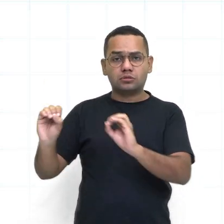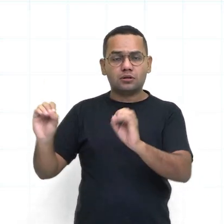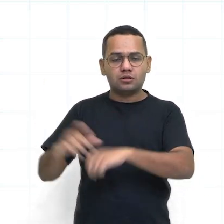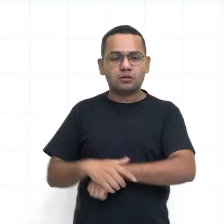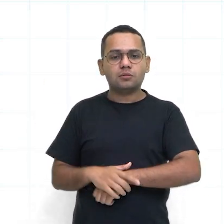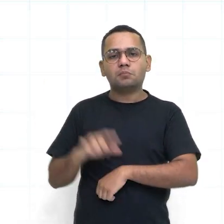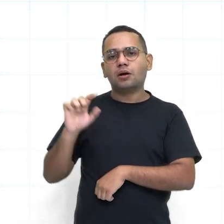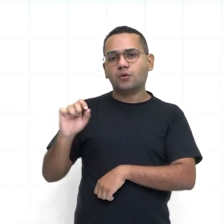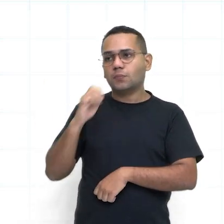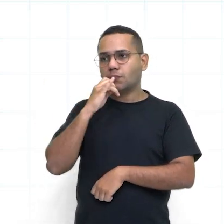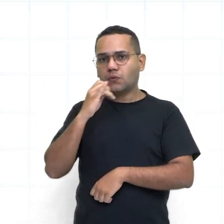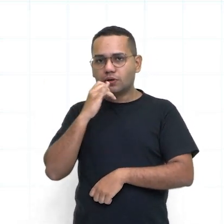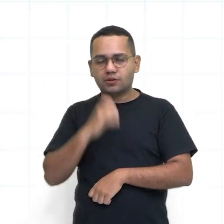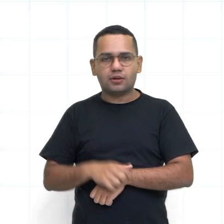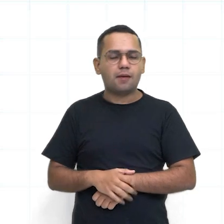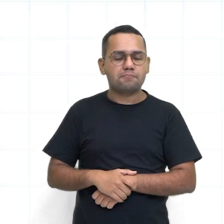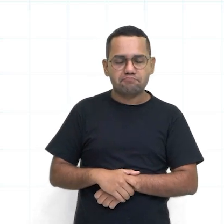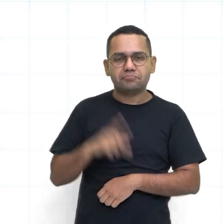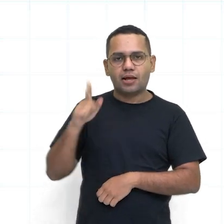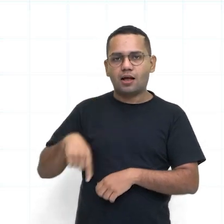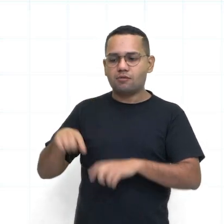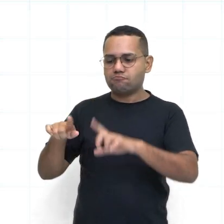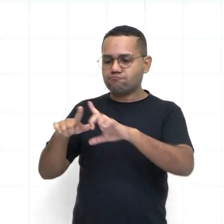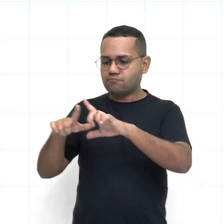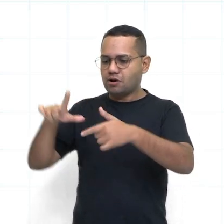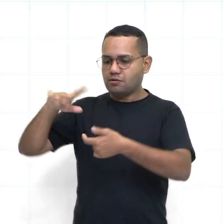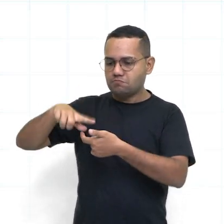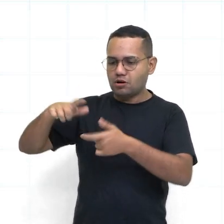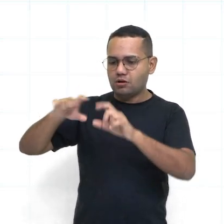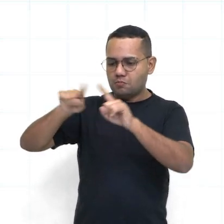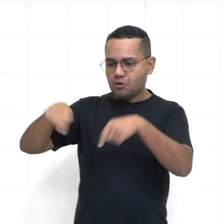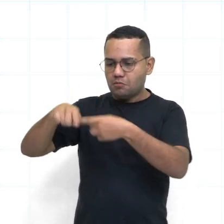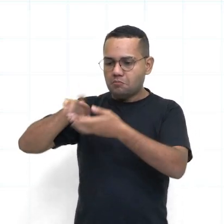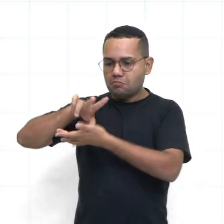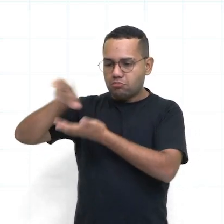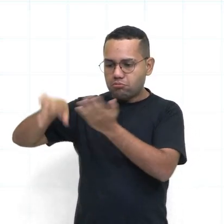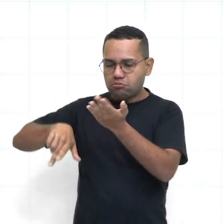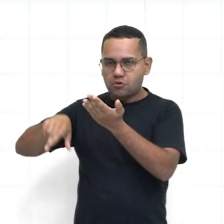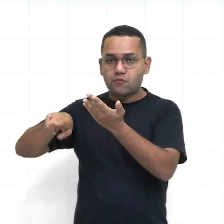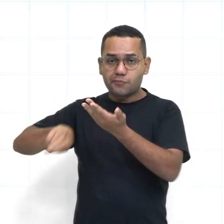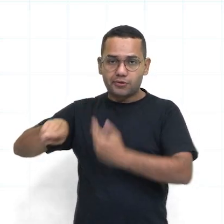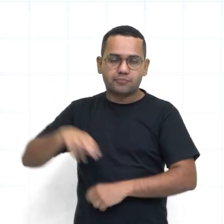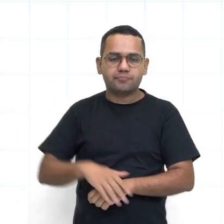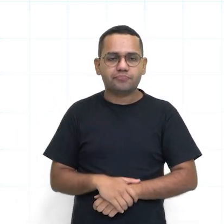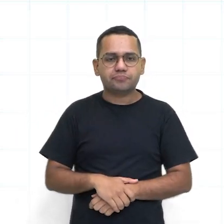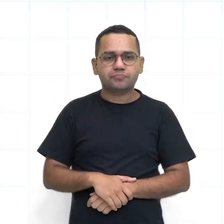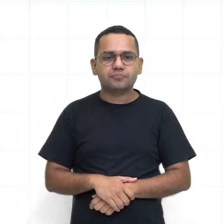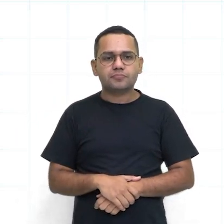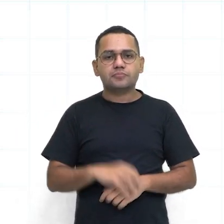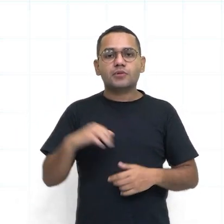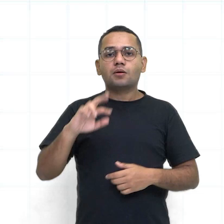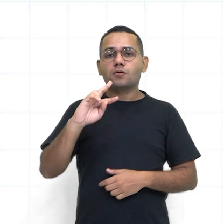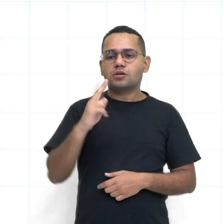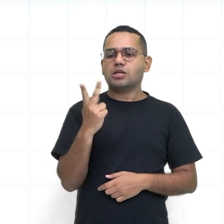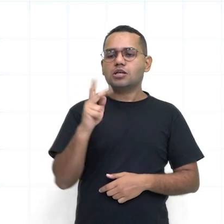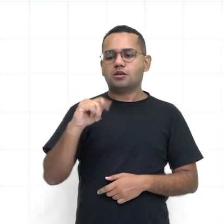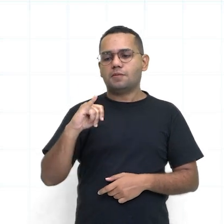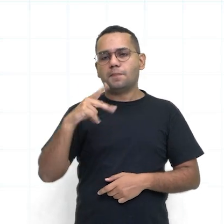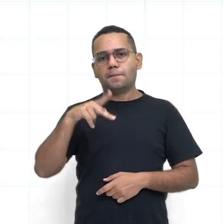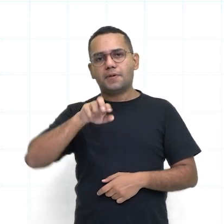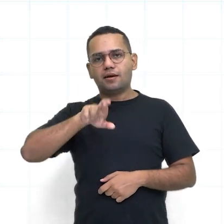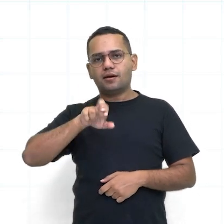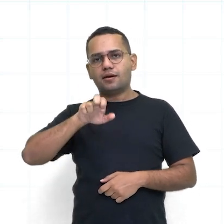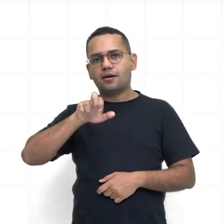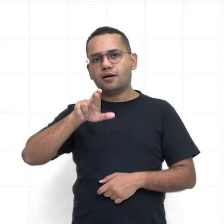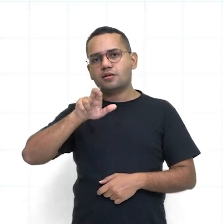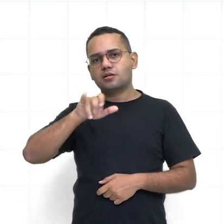seja, tintas de figuras geométricas. Já o hiperrealismo, ele já pegou os conceitos lá